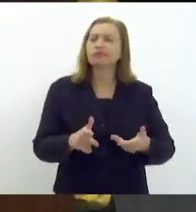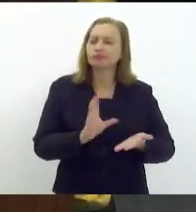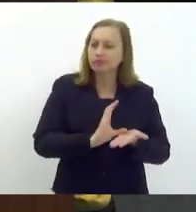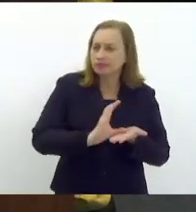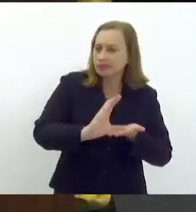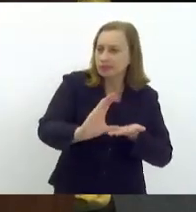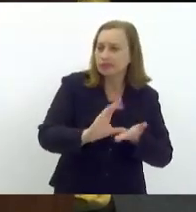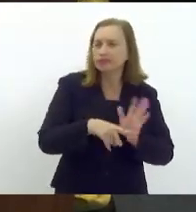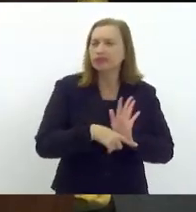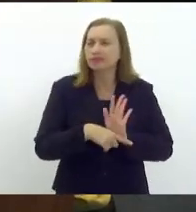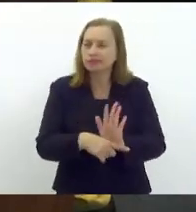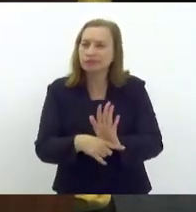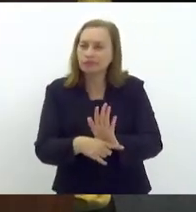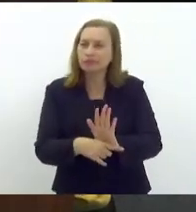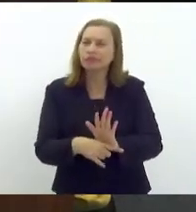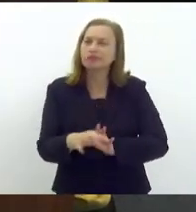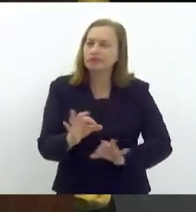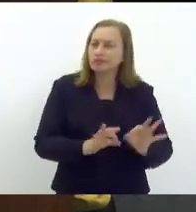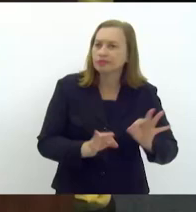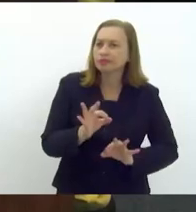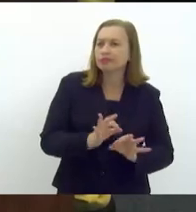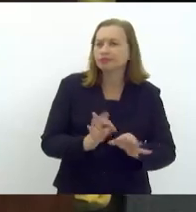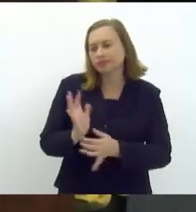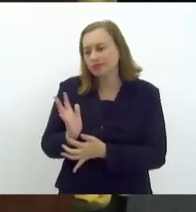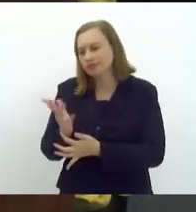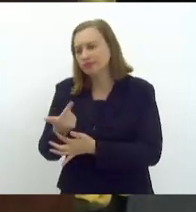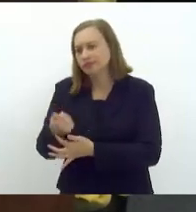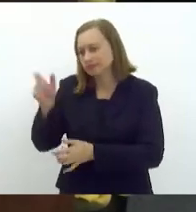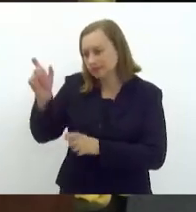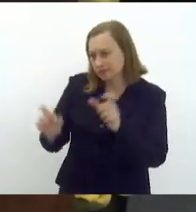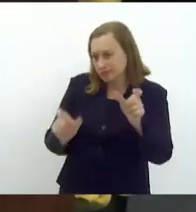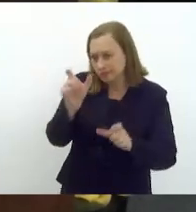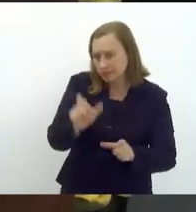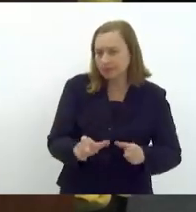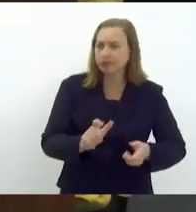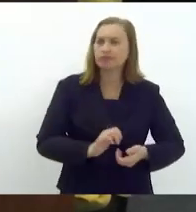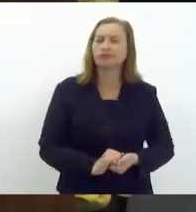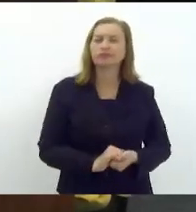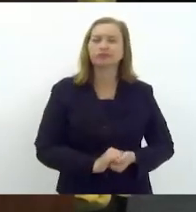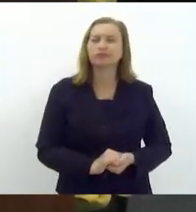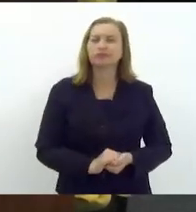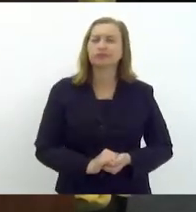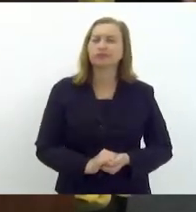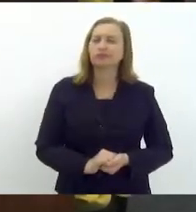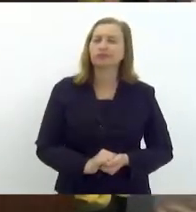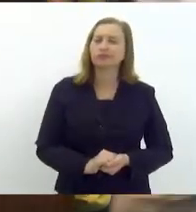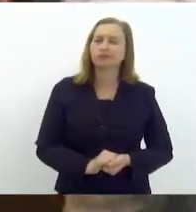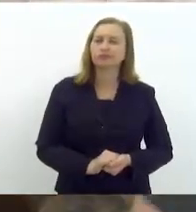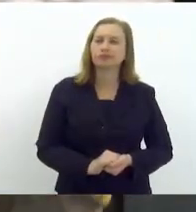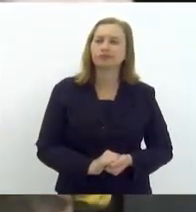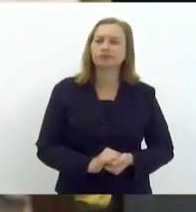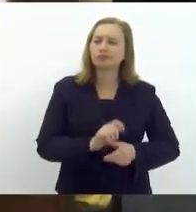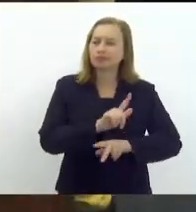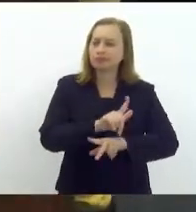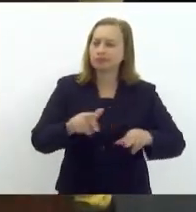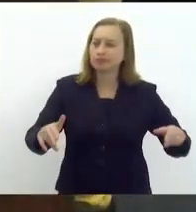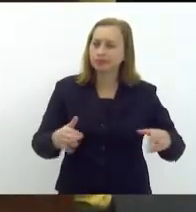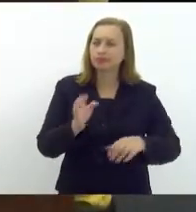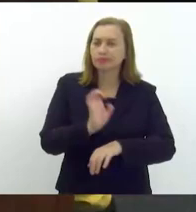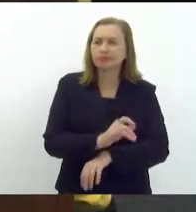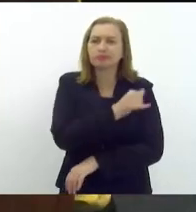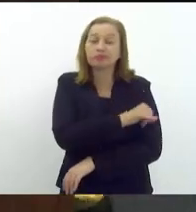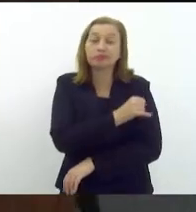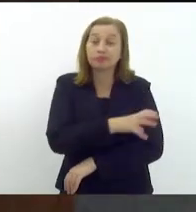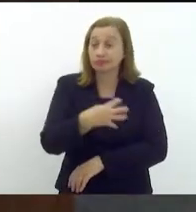públicos é essas e esses artistas que estão no que são artistas que expressam a diversidade do Estado do Rio de Janeiro